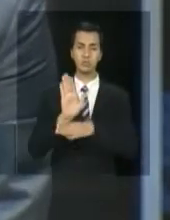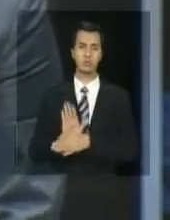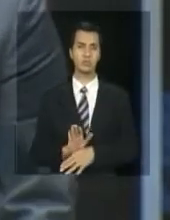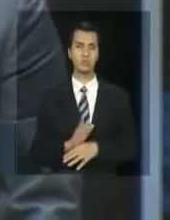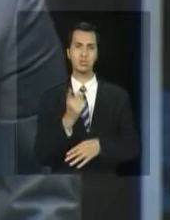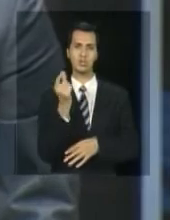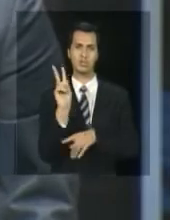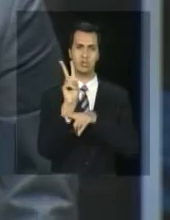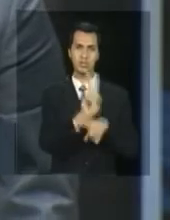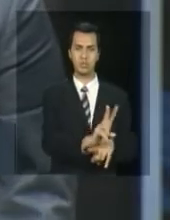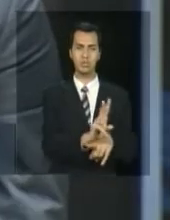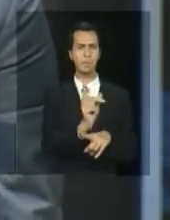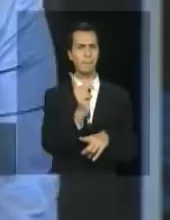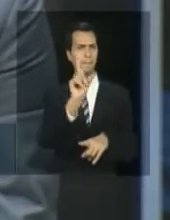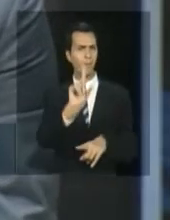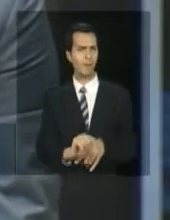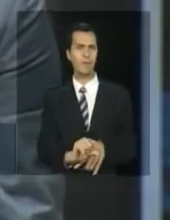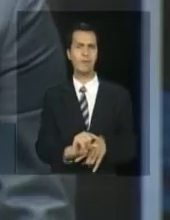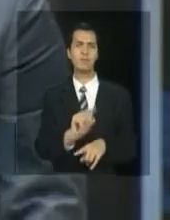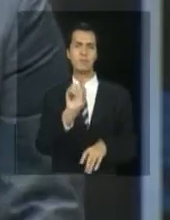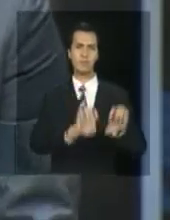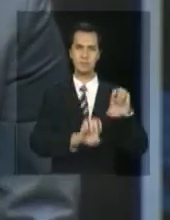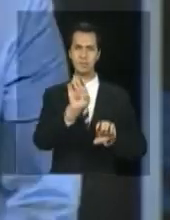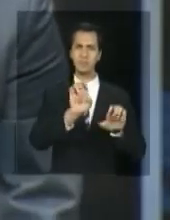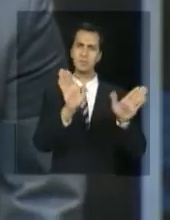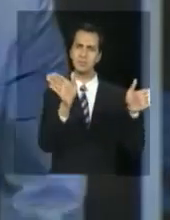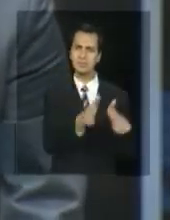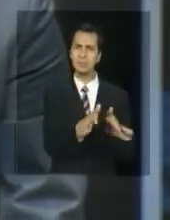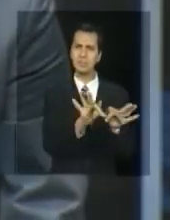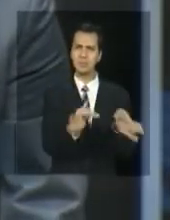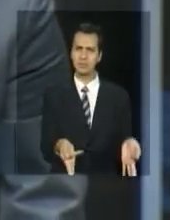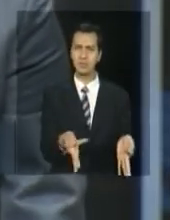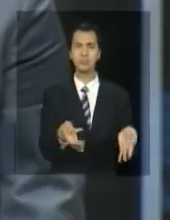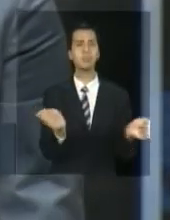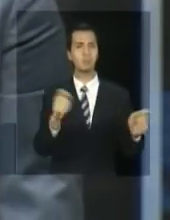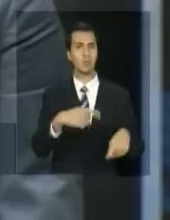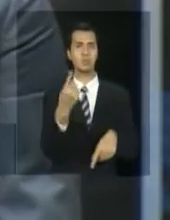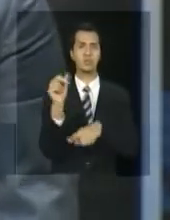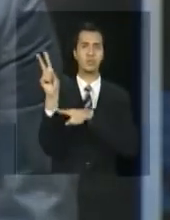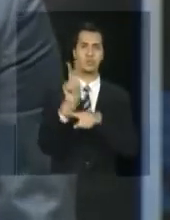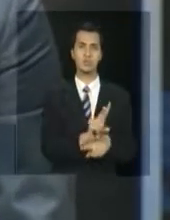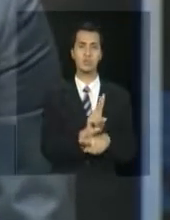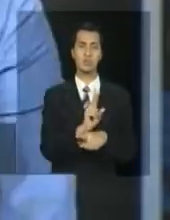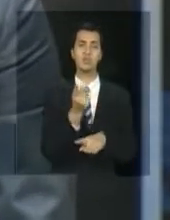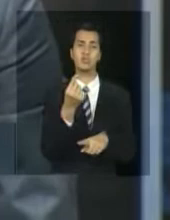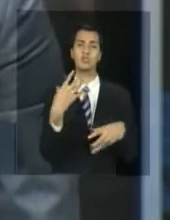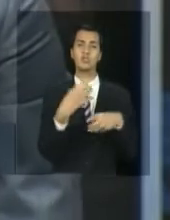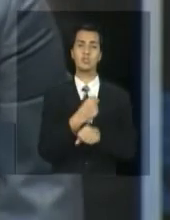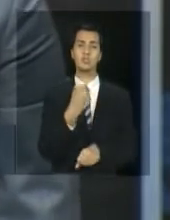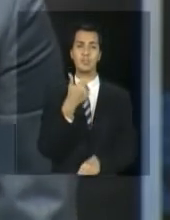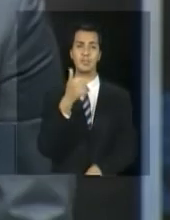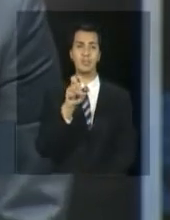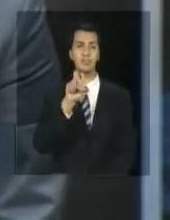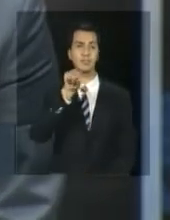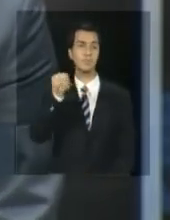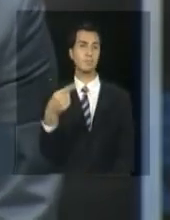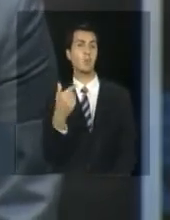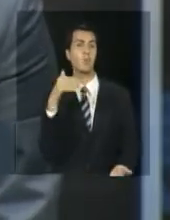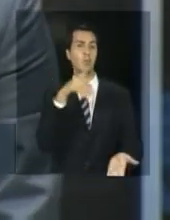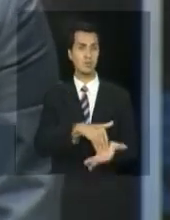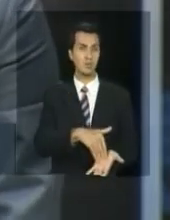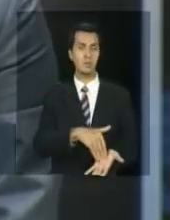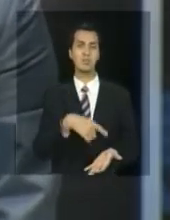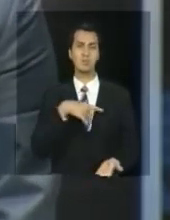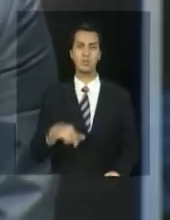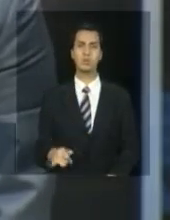pequenos empreendedores brasileiros, que podem tomar empréstimo de até 15 mil reais, com taxas de